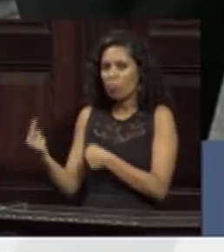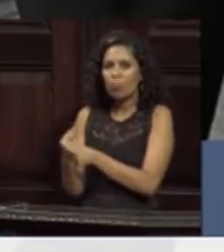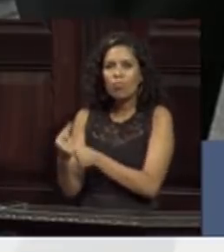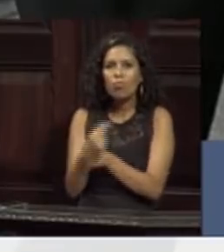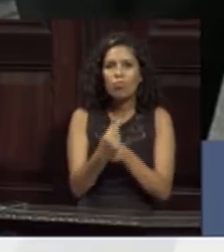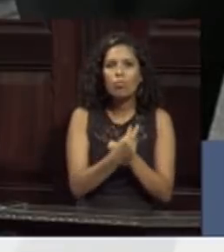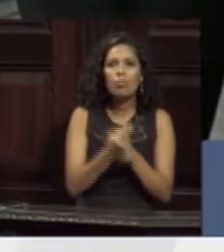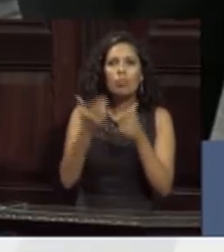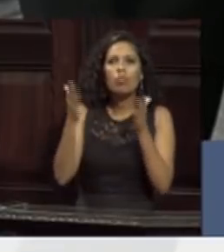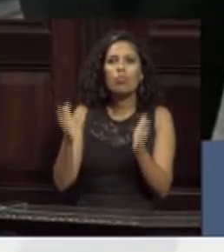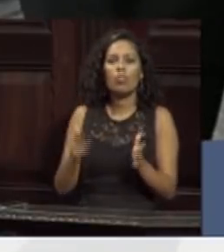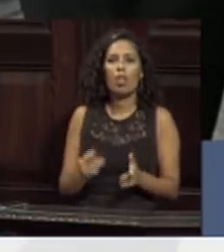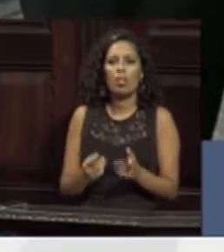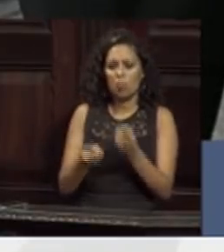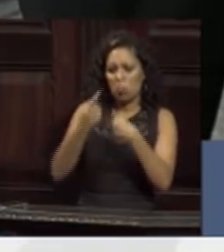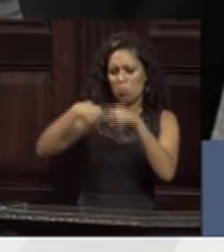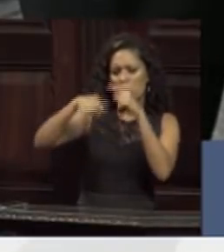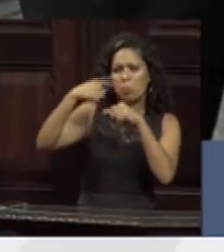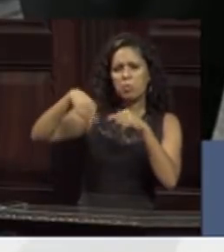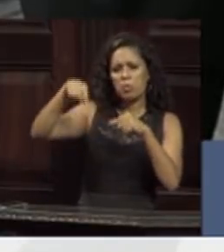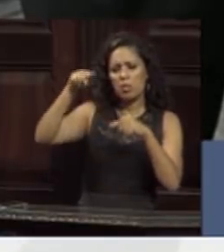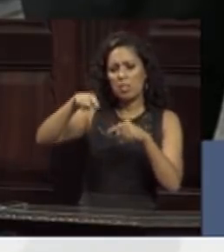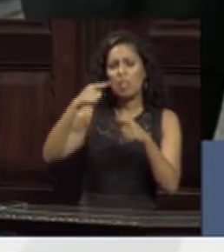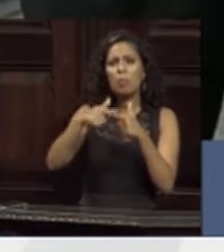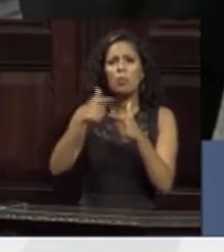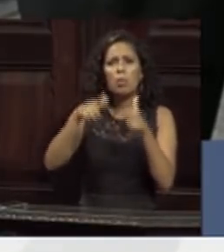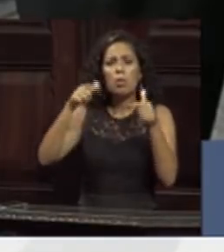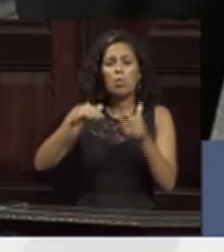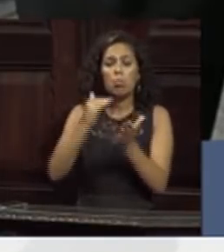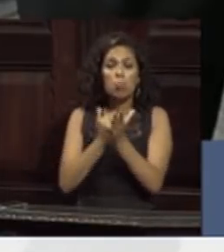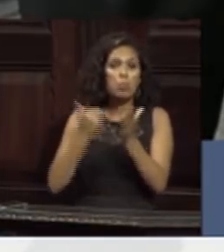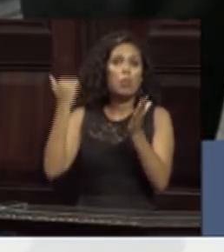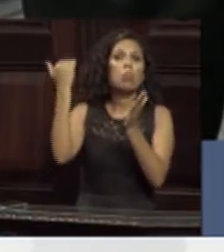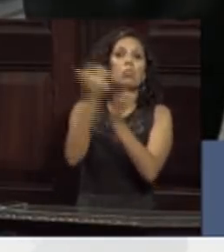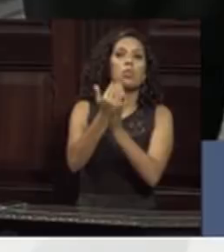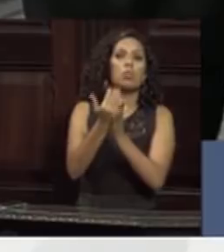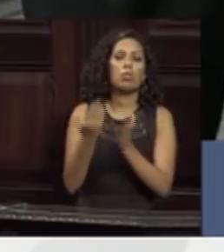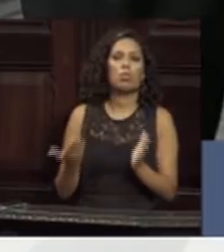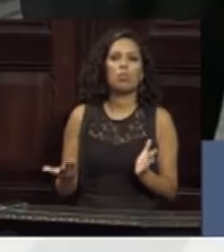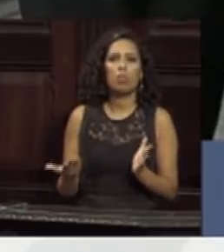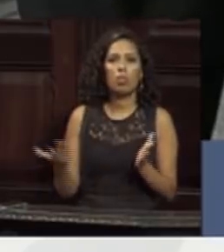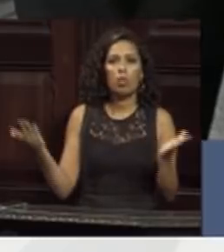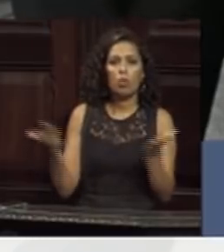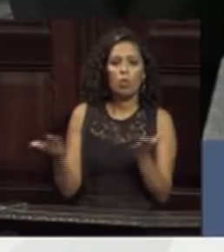que multiplicou o nosso endividamento, que fez com que hoje a gente estivesse em